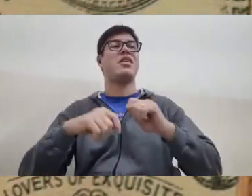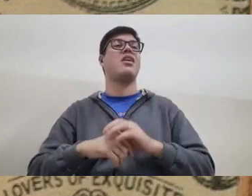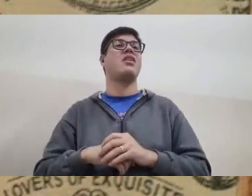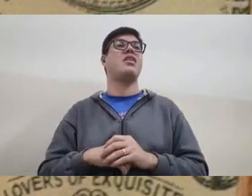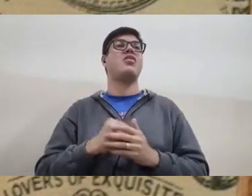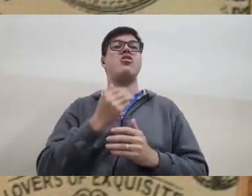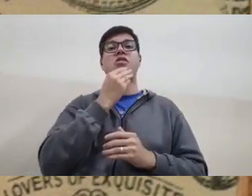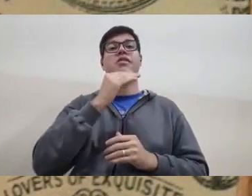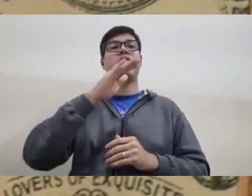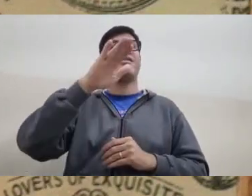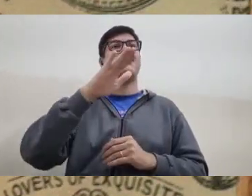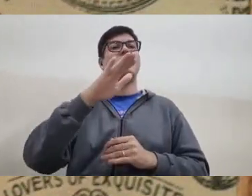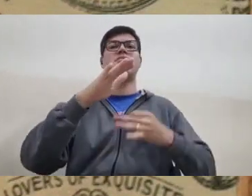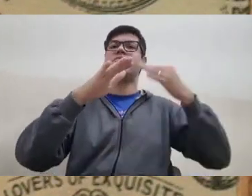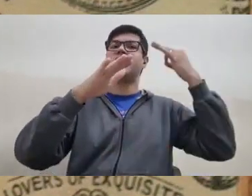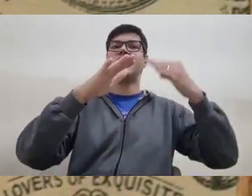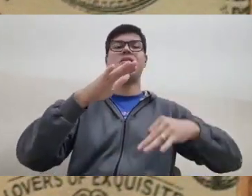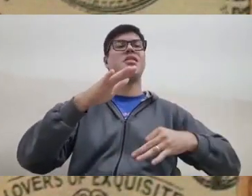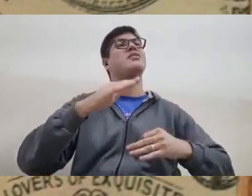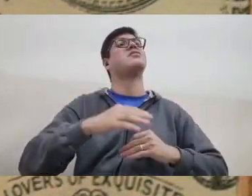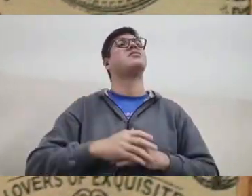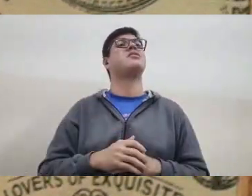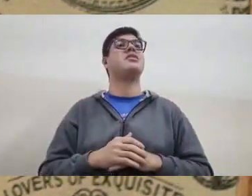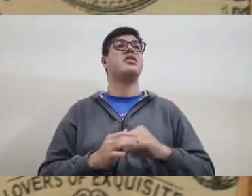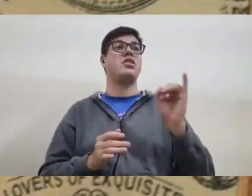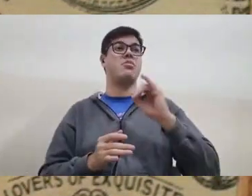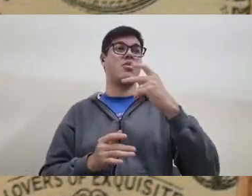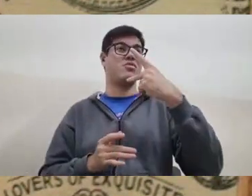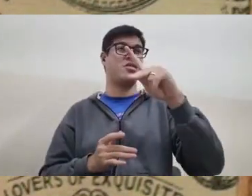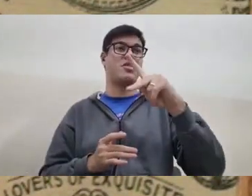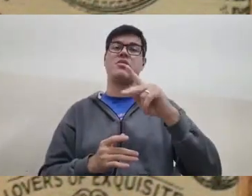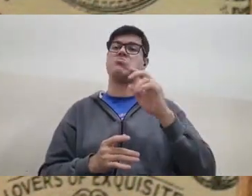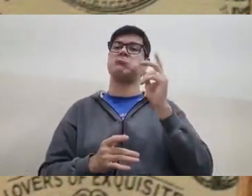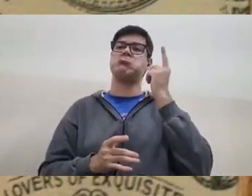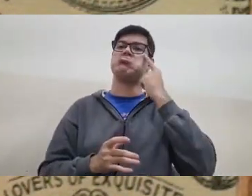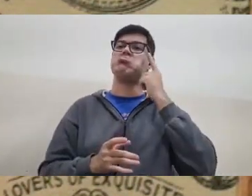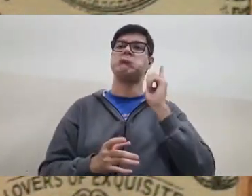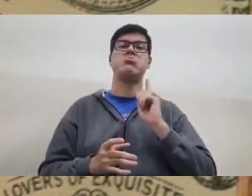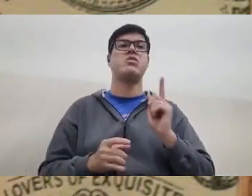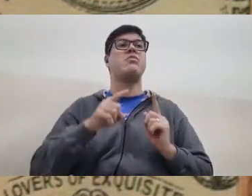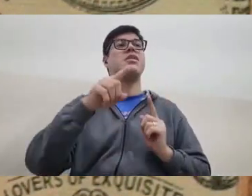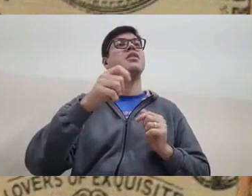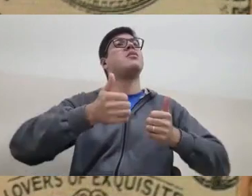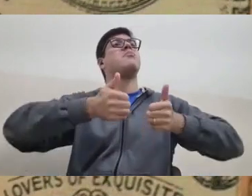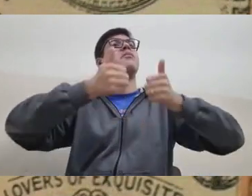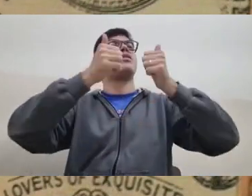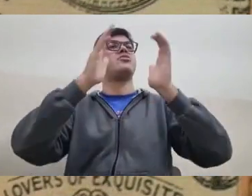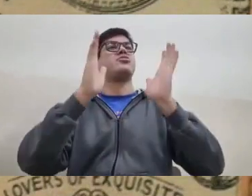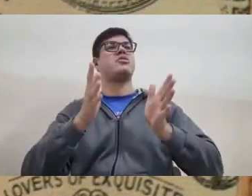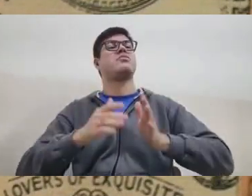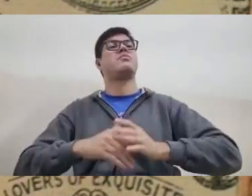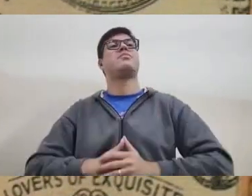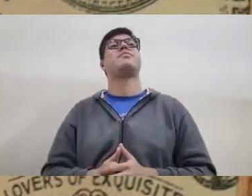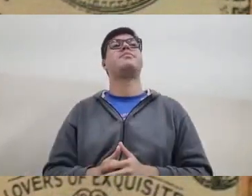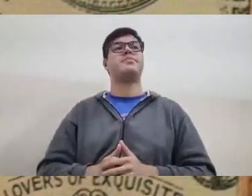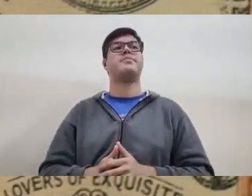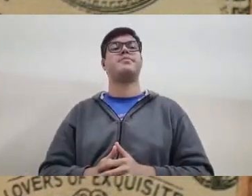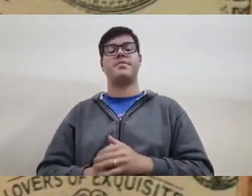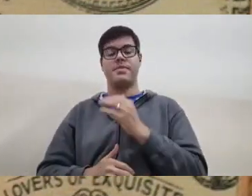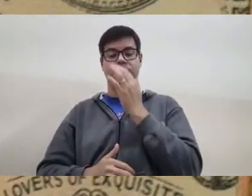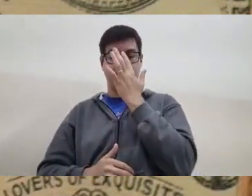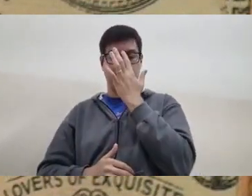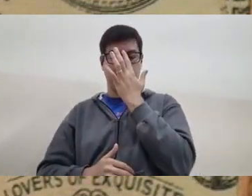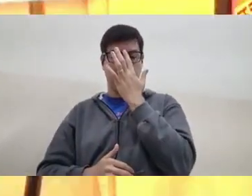E esse menino deu certo foi eu não sei do irmão dele mas ele tá muito bem tá muito bem então é isso aí tudo bem